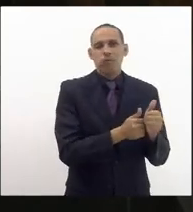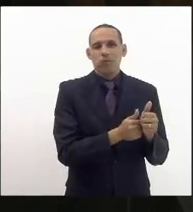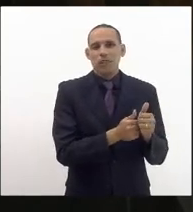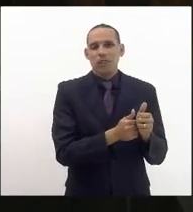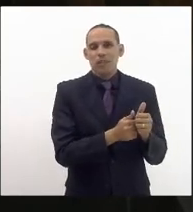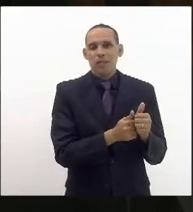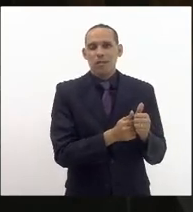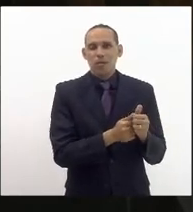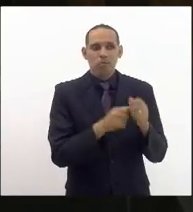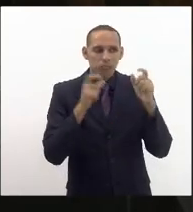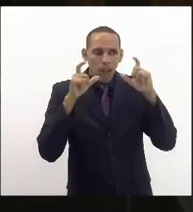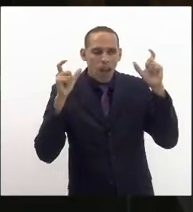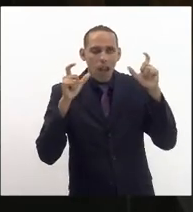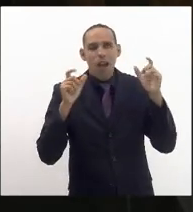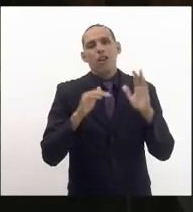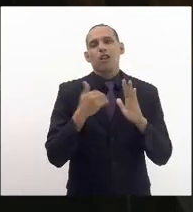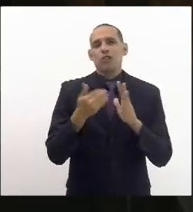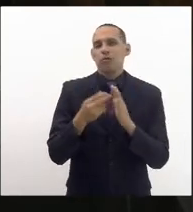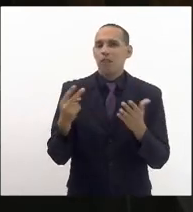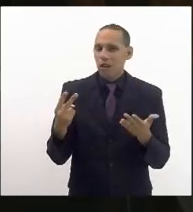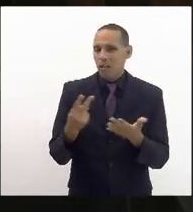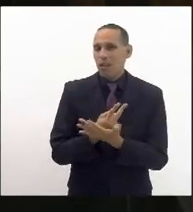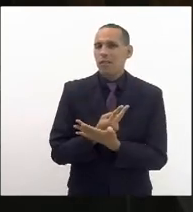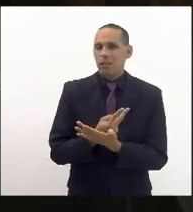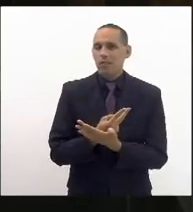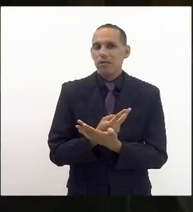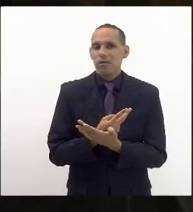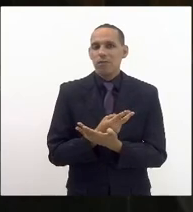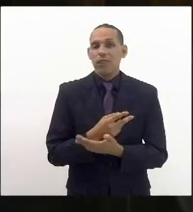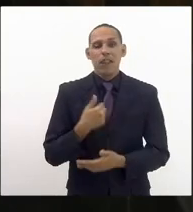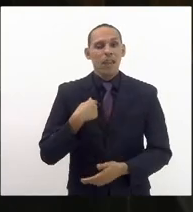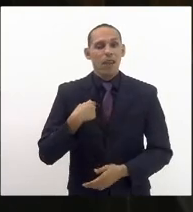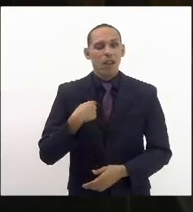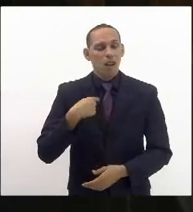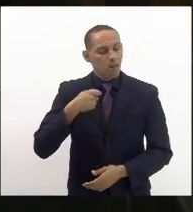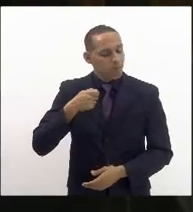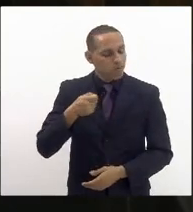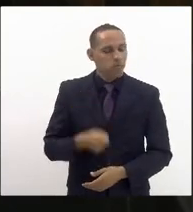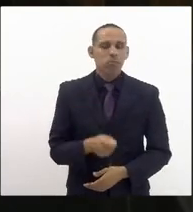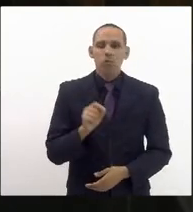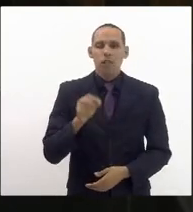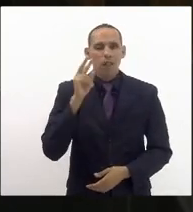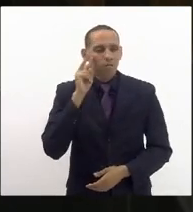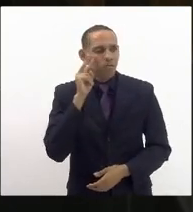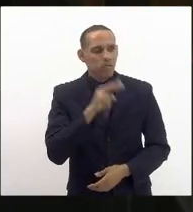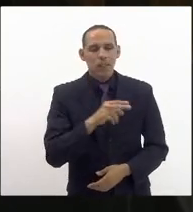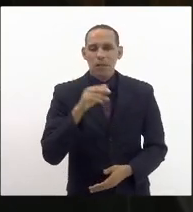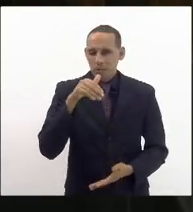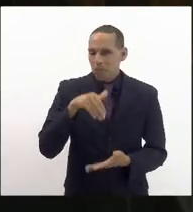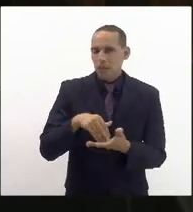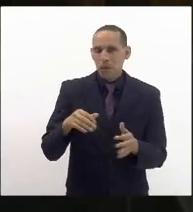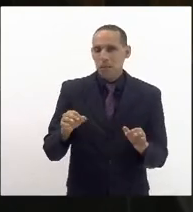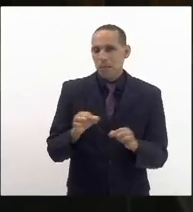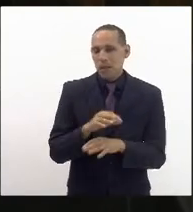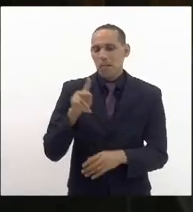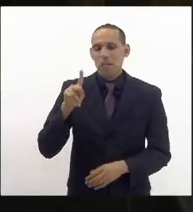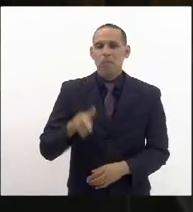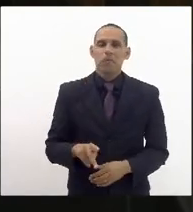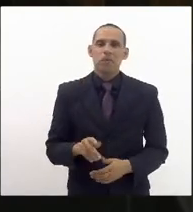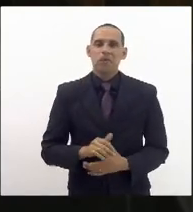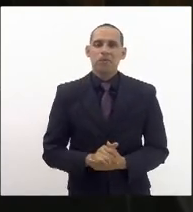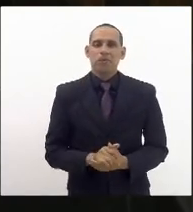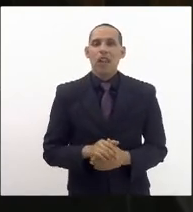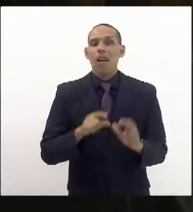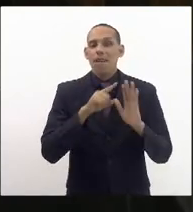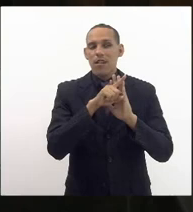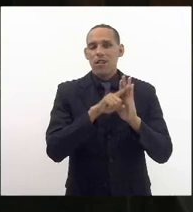olhos bem abertos em tudo o que está acontecendo, e insisto no que vi para finalizar, senhora presidente, na